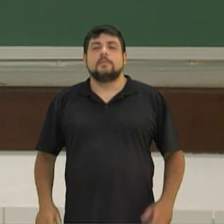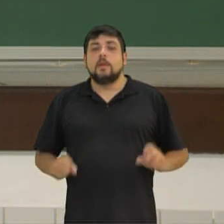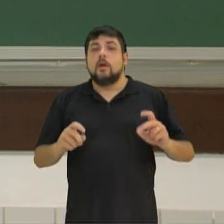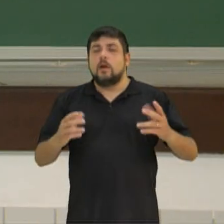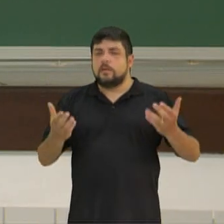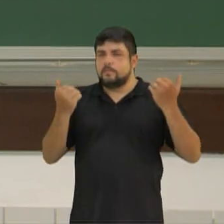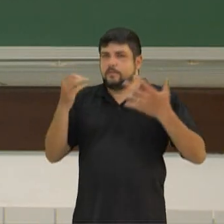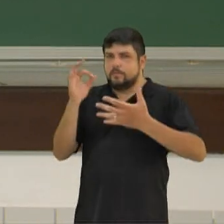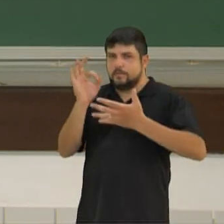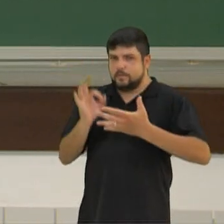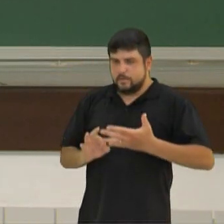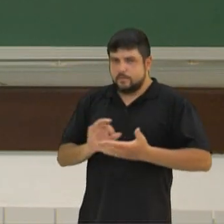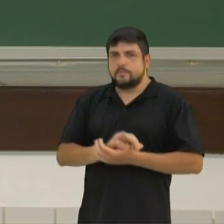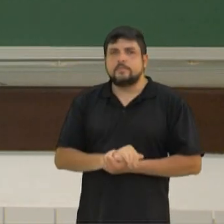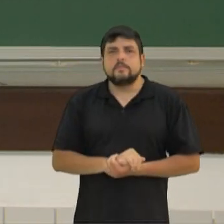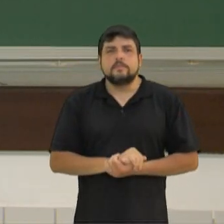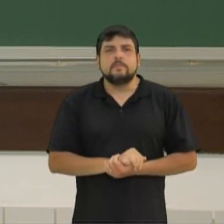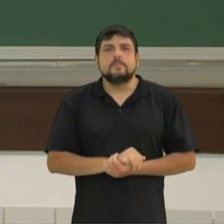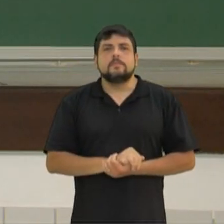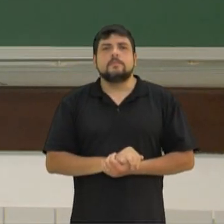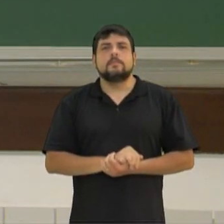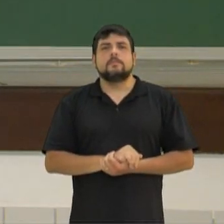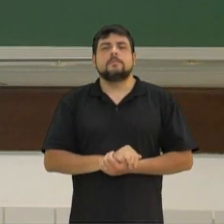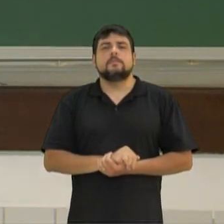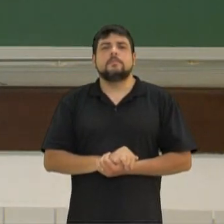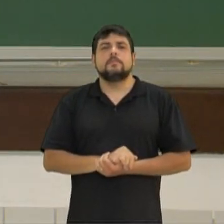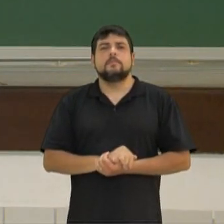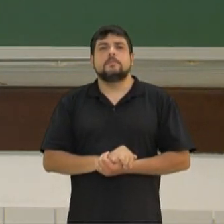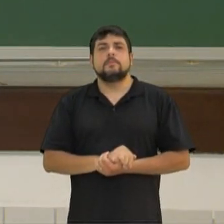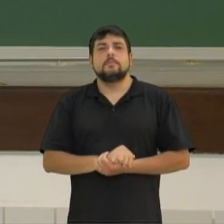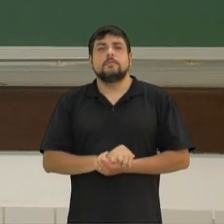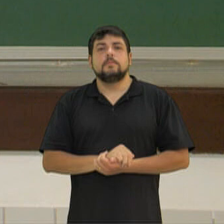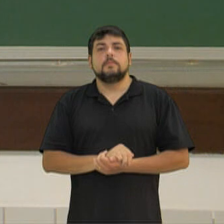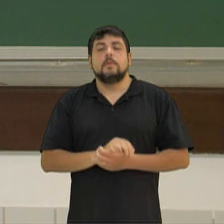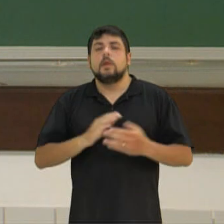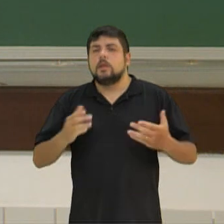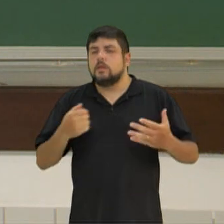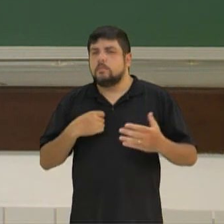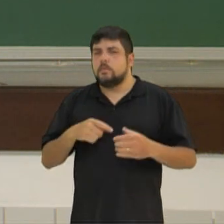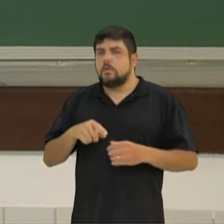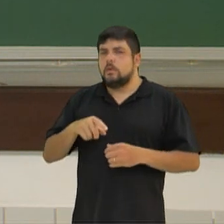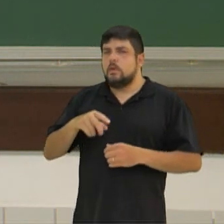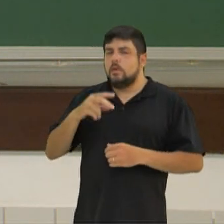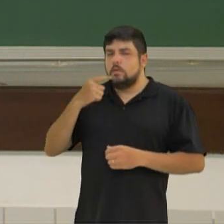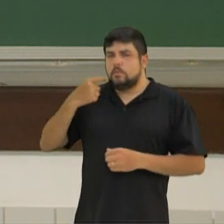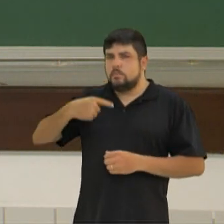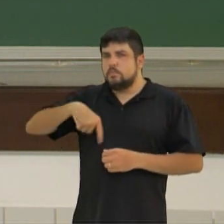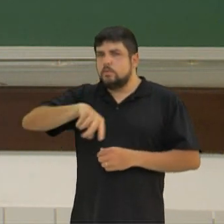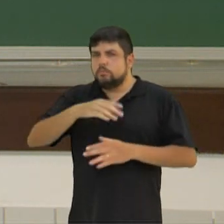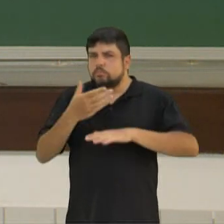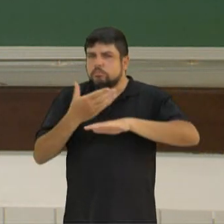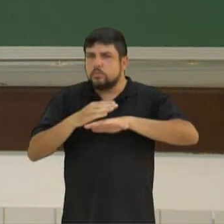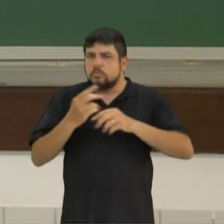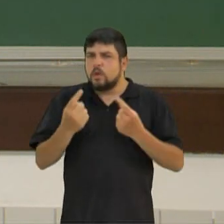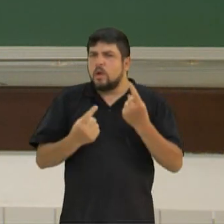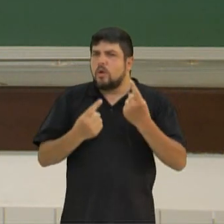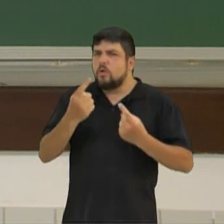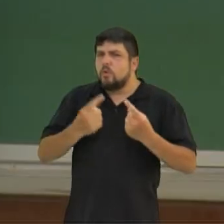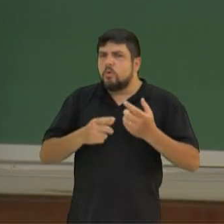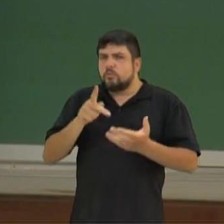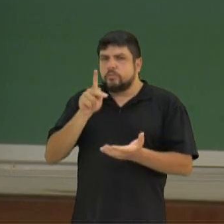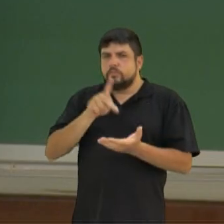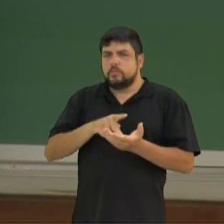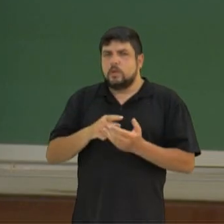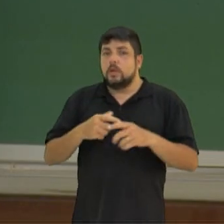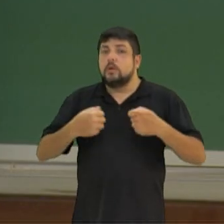Vamos para a correção da atividade? Olha só, para a gente poder conferir qual é a alternativa verdadeira, precisamos entender o que está acontecendo